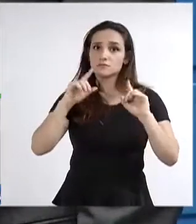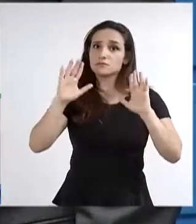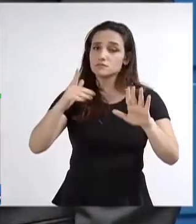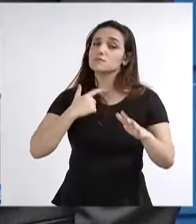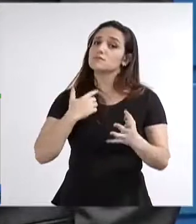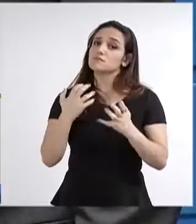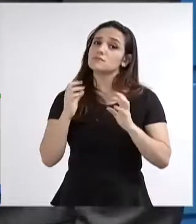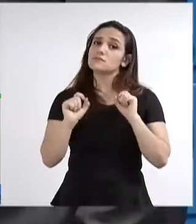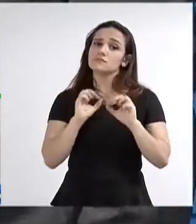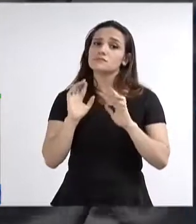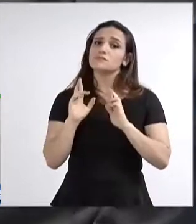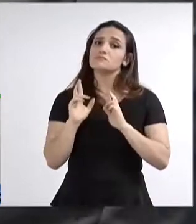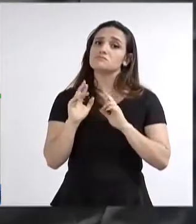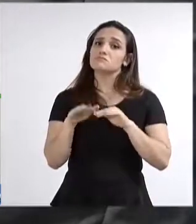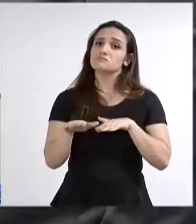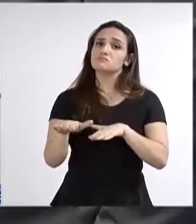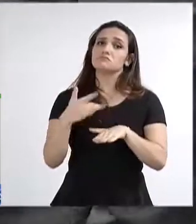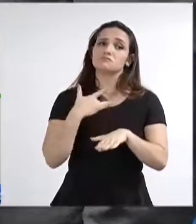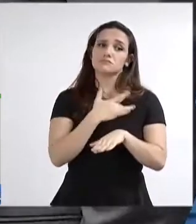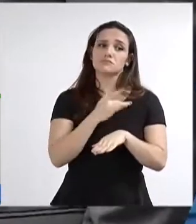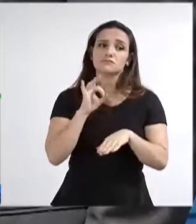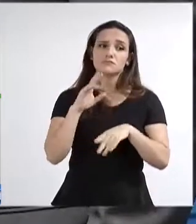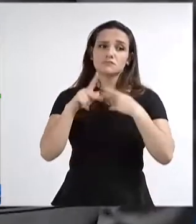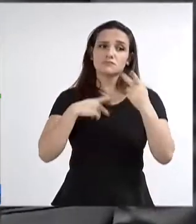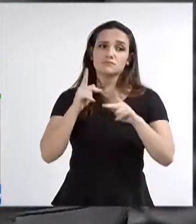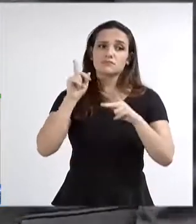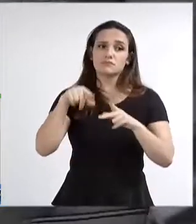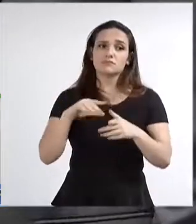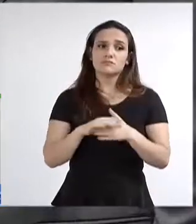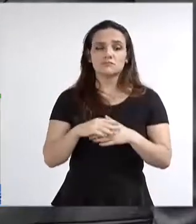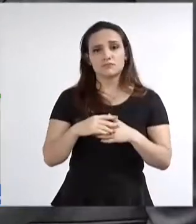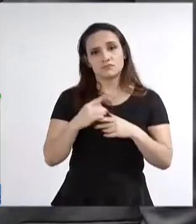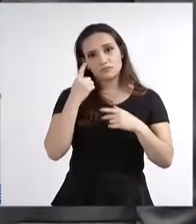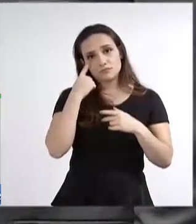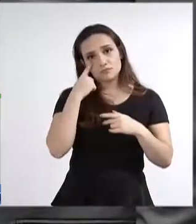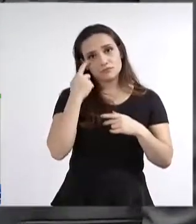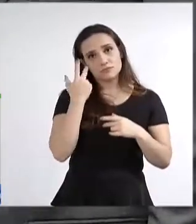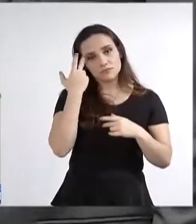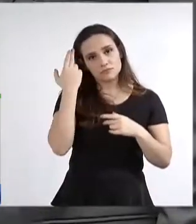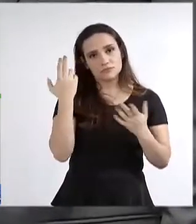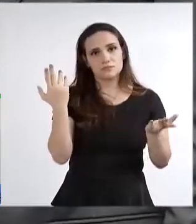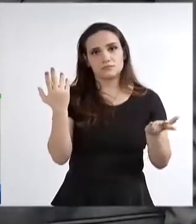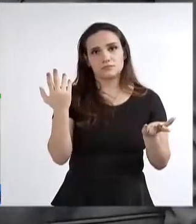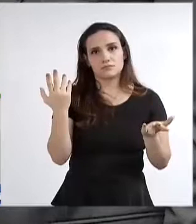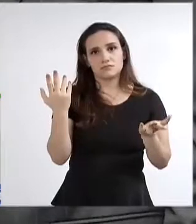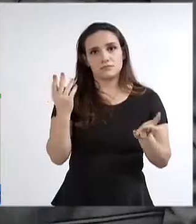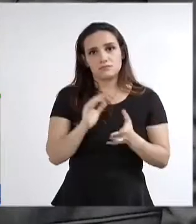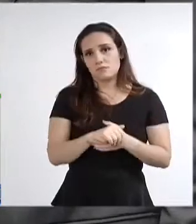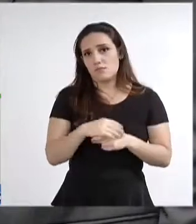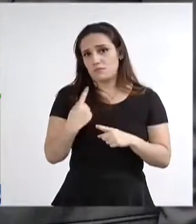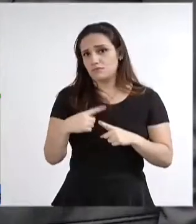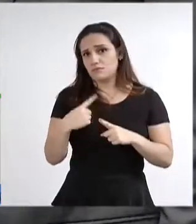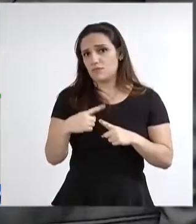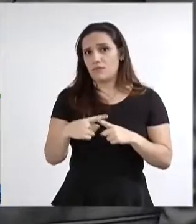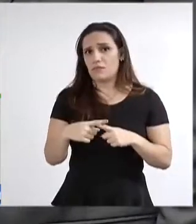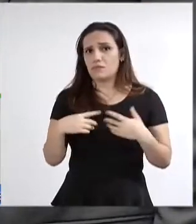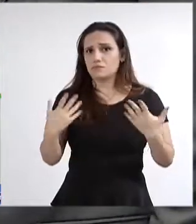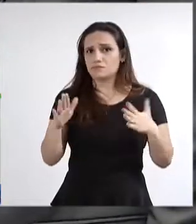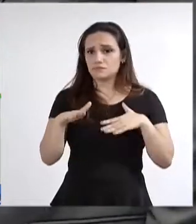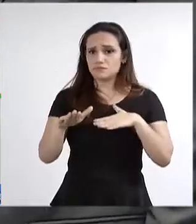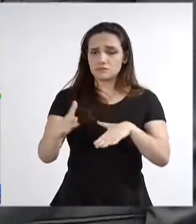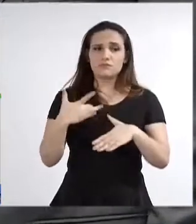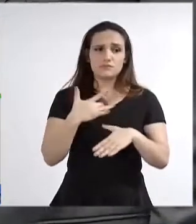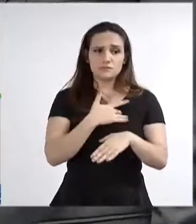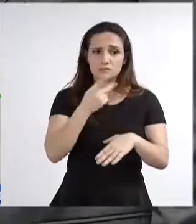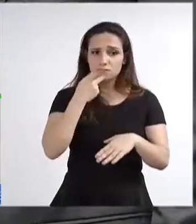não venha apenas para tratar essa questão de visão, de cataratas, porque a Caravana da Saúde, o